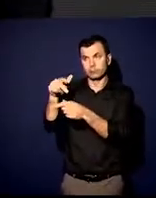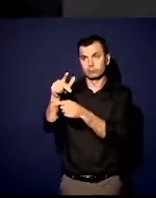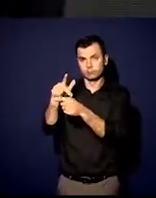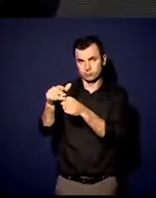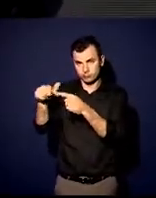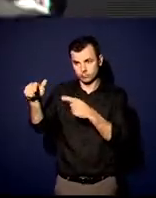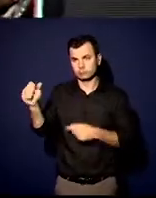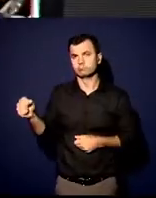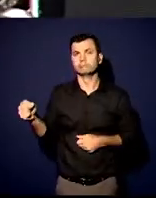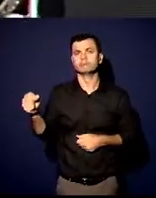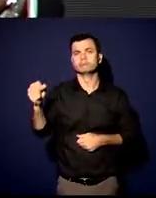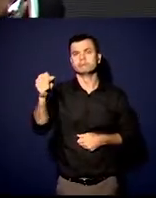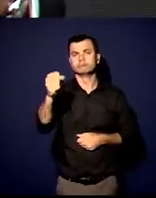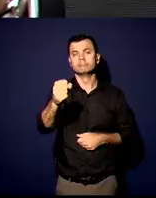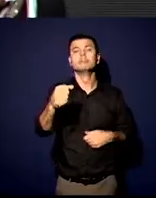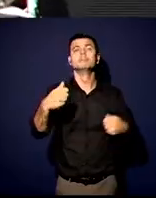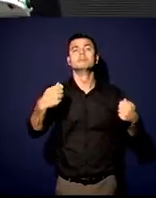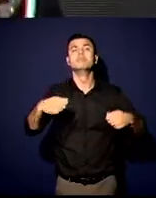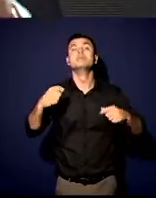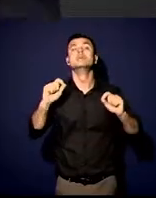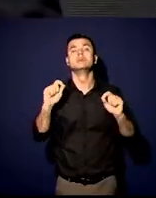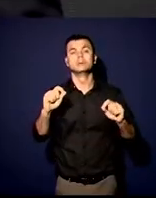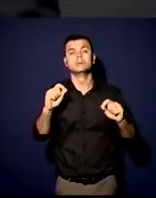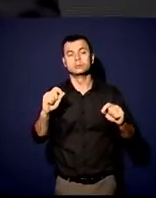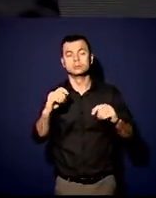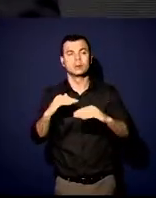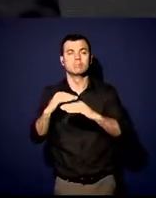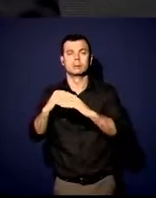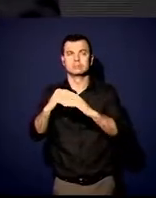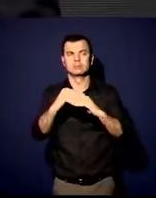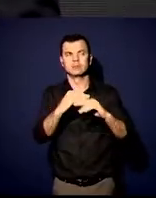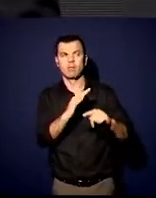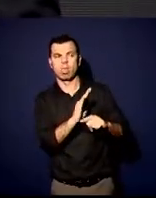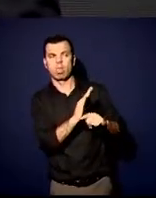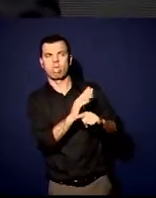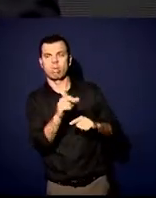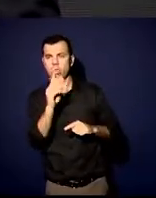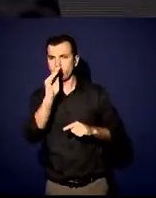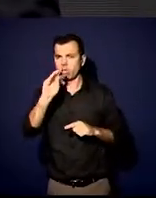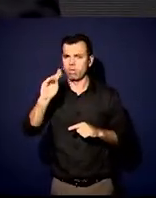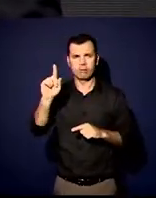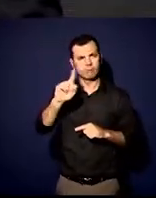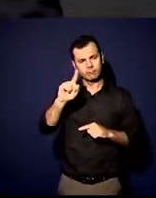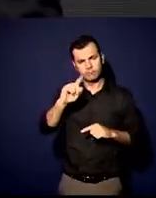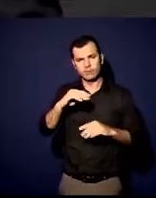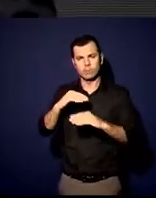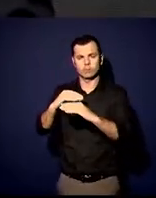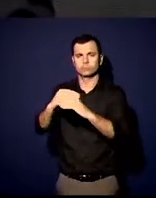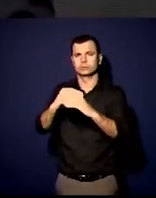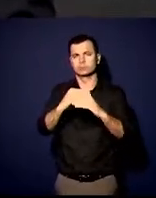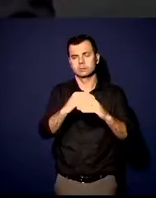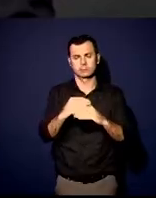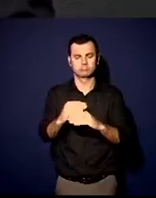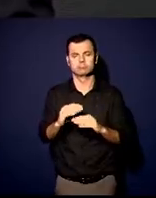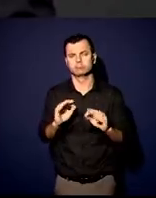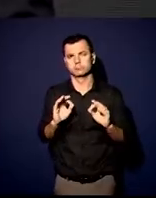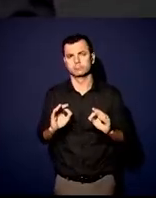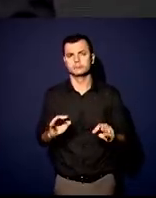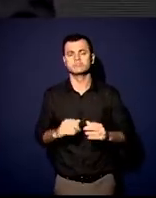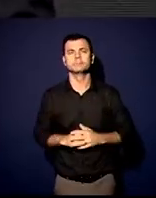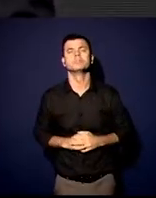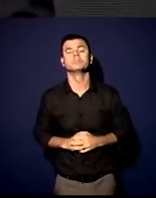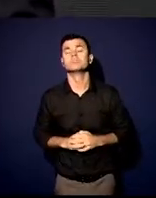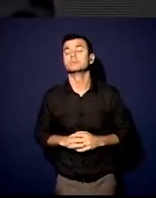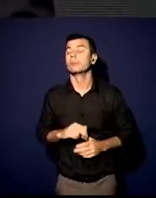fazer um papel de imparcialidade e precisam desempenhar esse papel com correção Presidente é proposta segurança